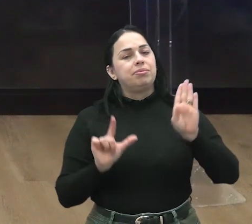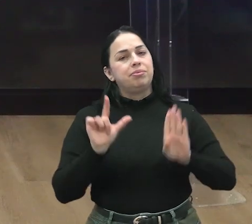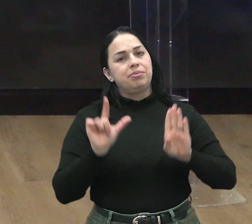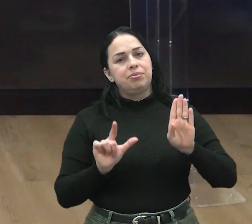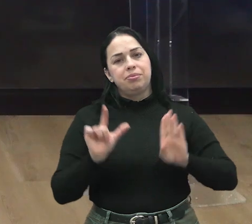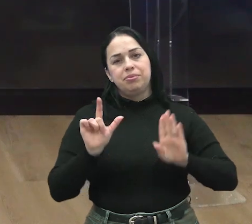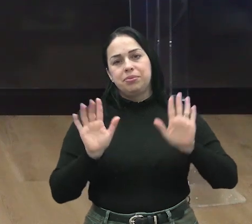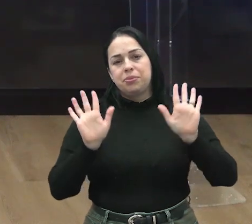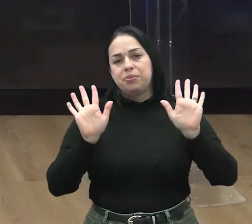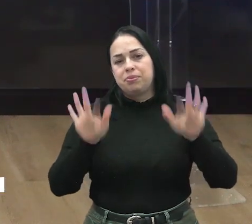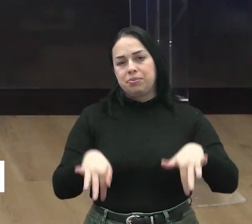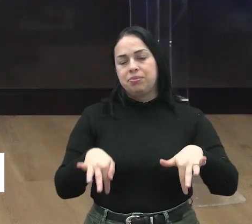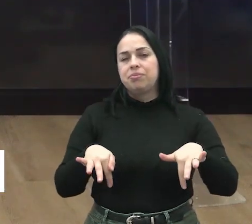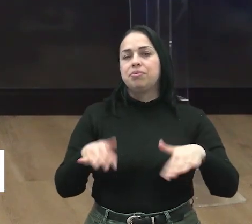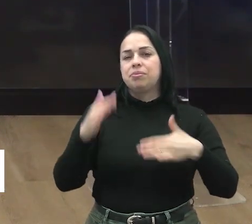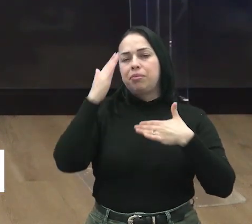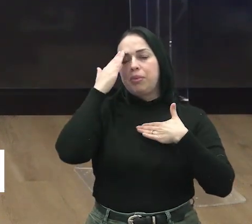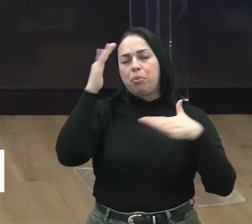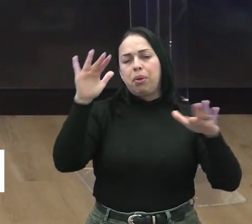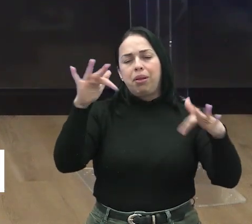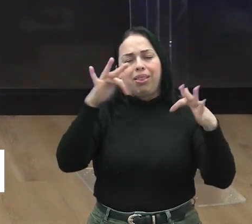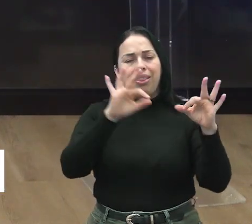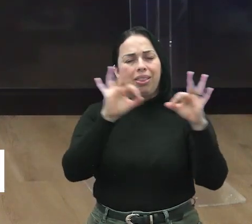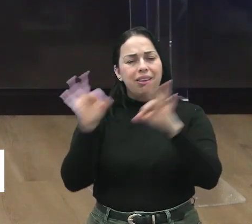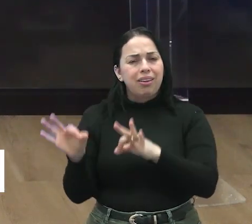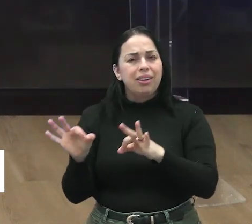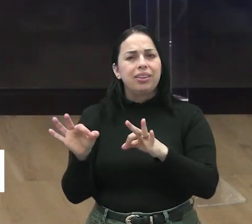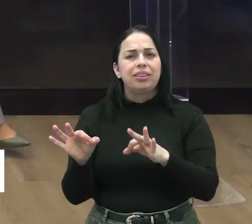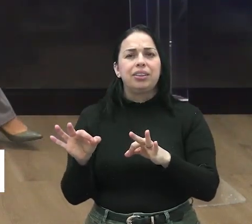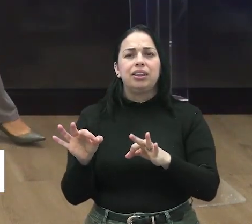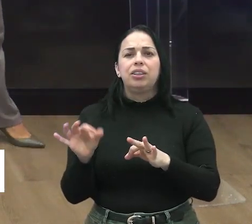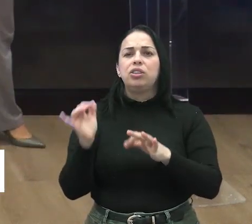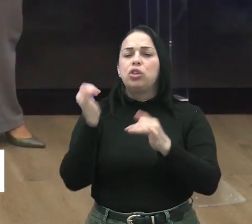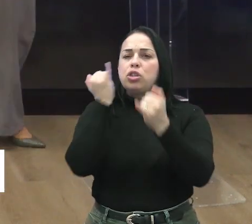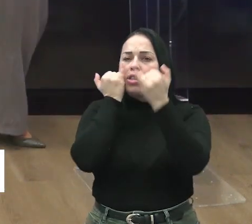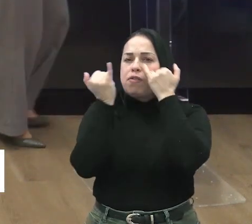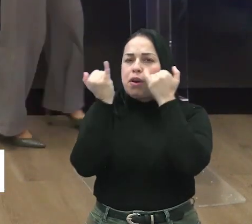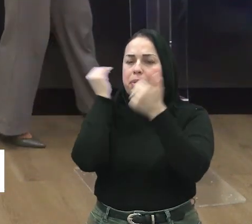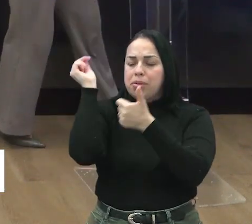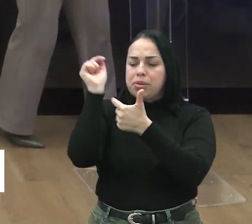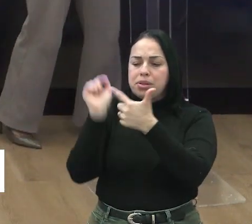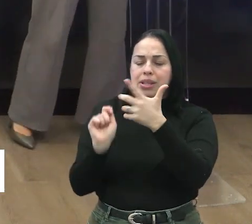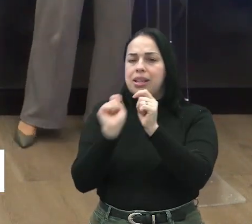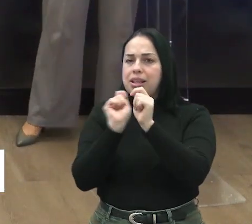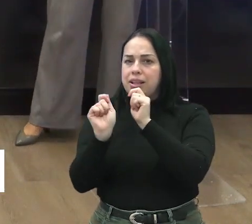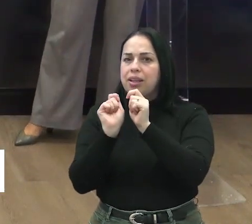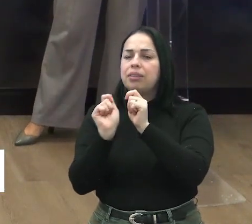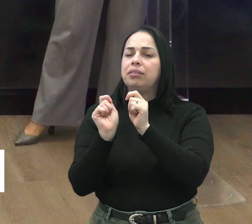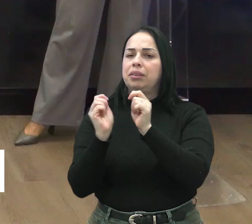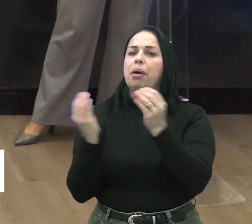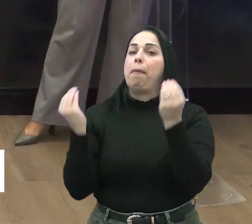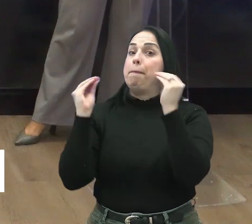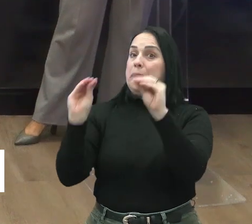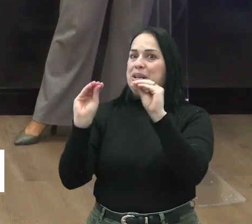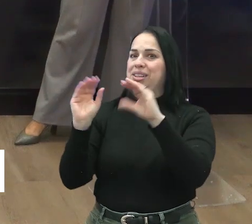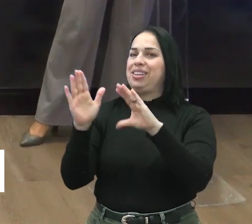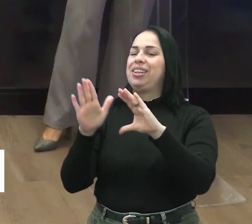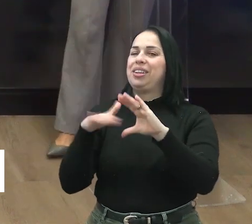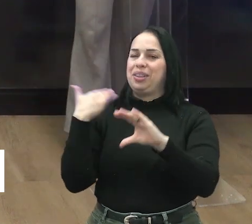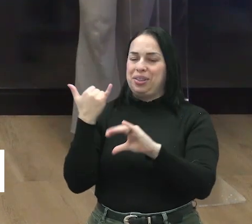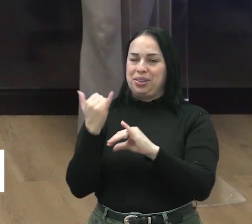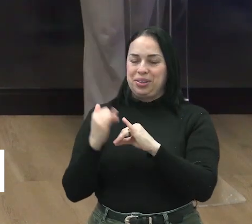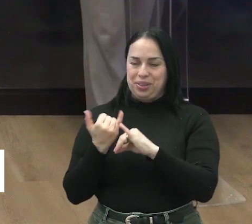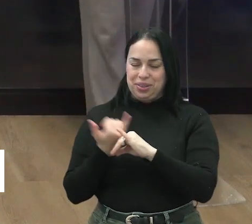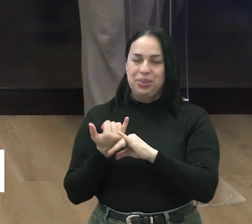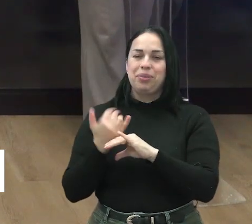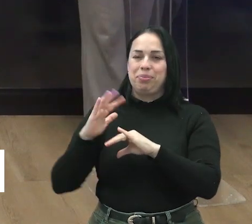O Boletim Legislativo de hoje termina aqui. Muito obrigada pela companhia. Todas as reportagens estão disponíveis no nosso canal do YouTube